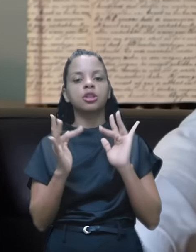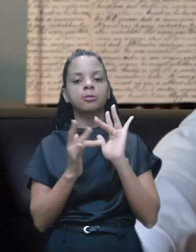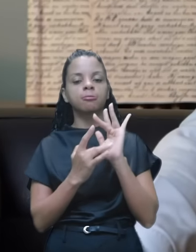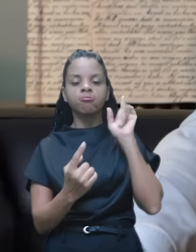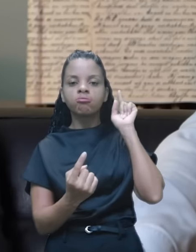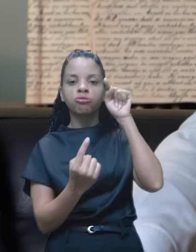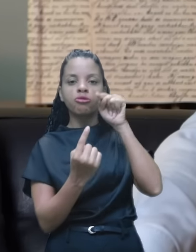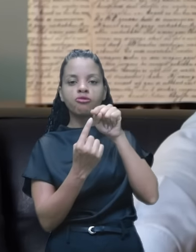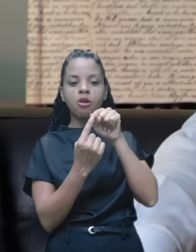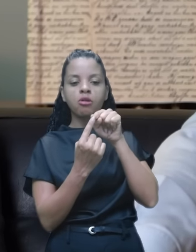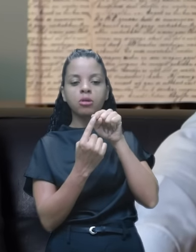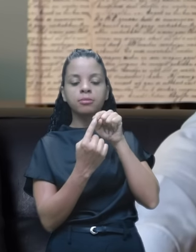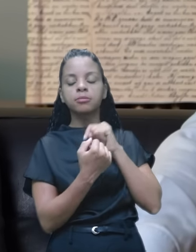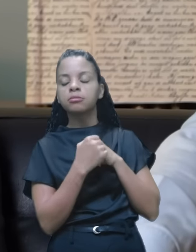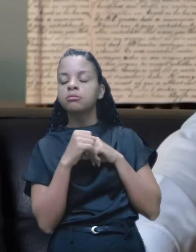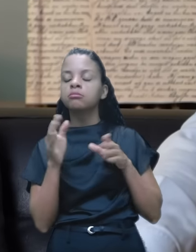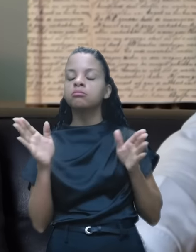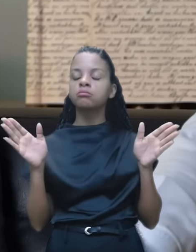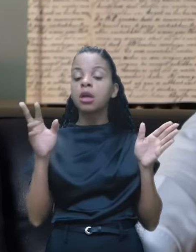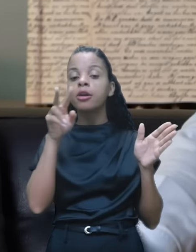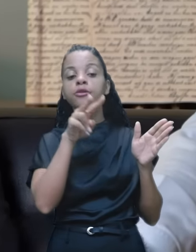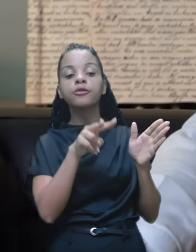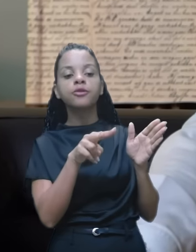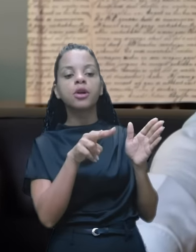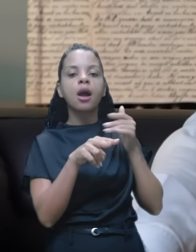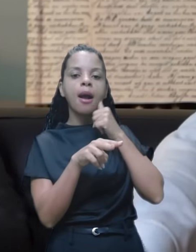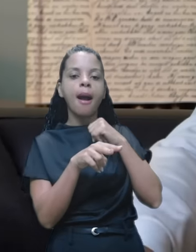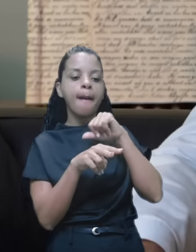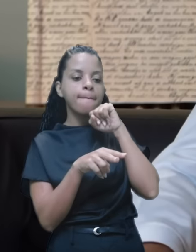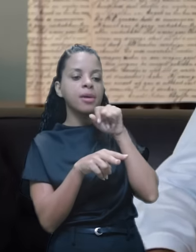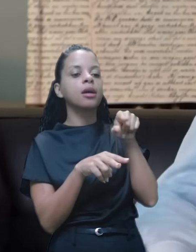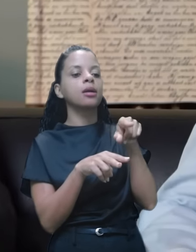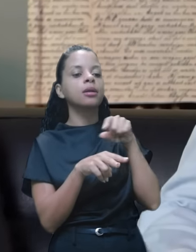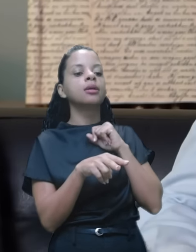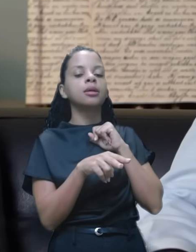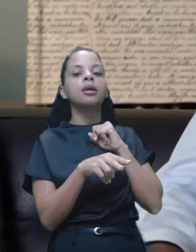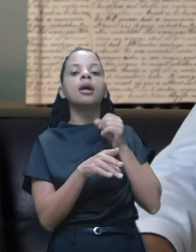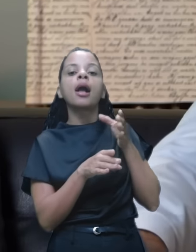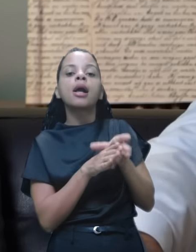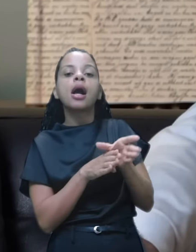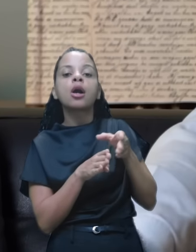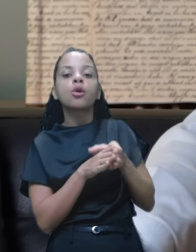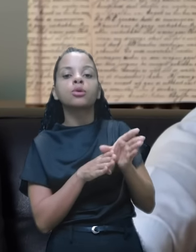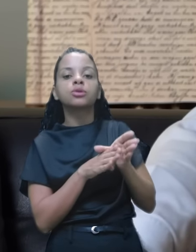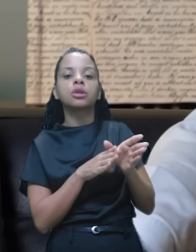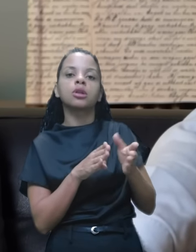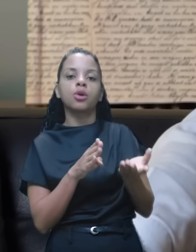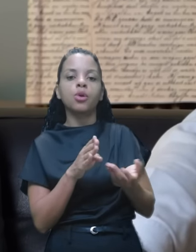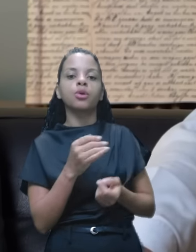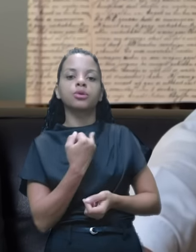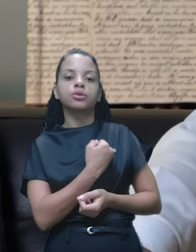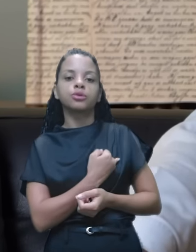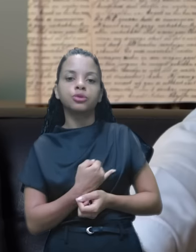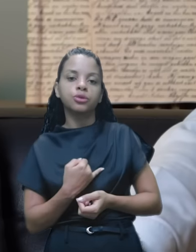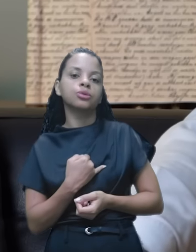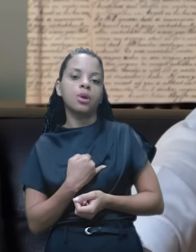e olhou um momento ali para sua mãe, né? E cuidou dela, né? Deixou ela bem acompanhada, instruiu alguém ali para cuidar